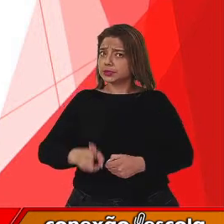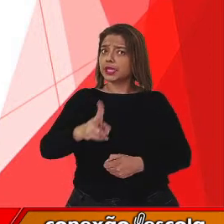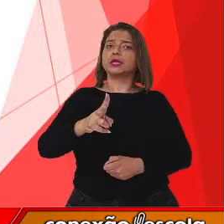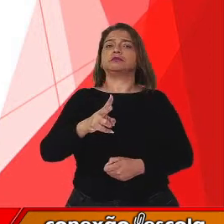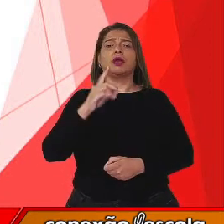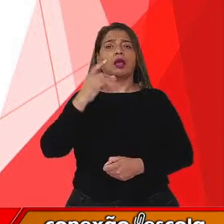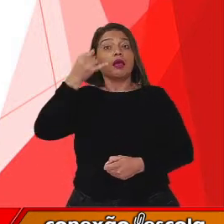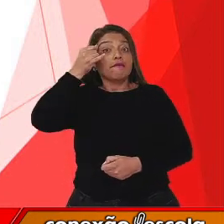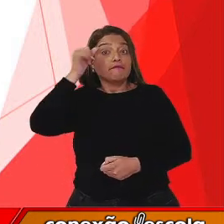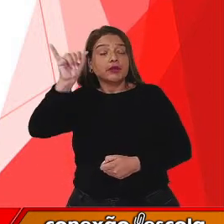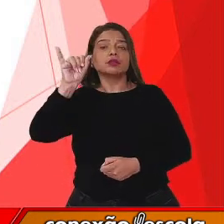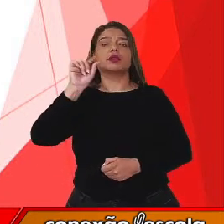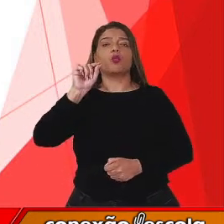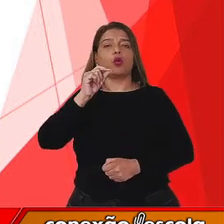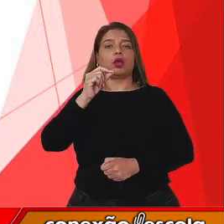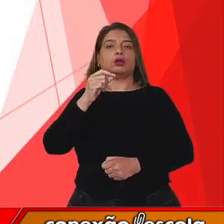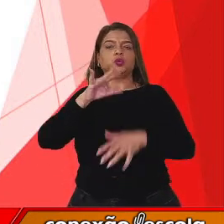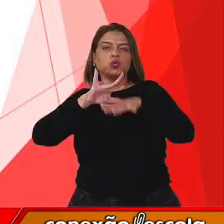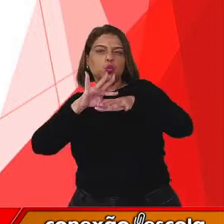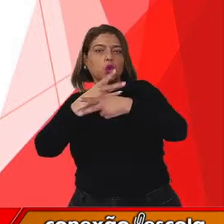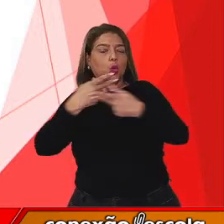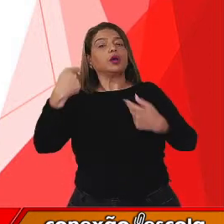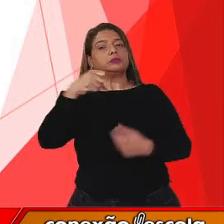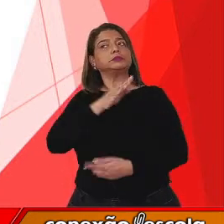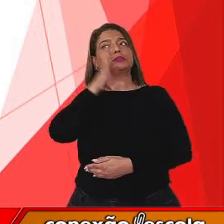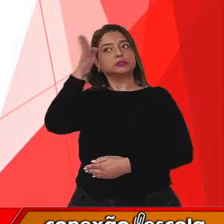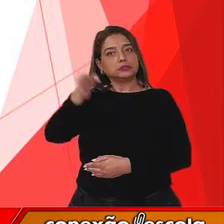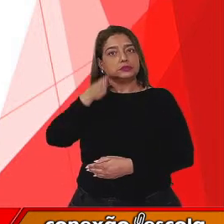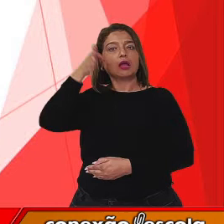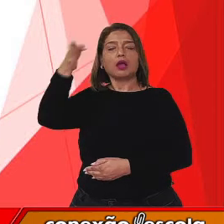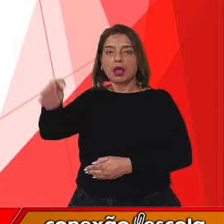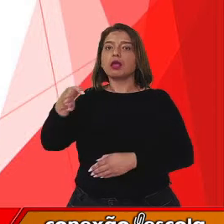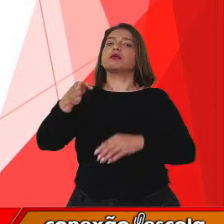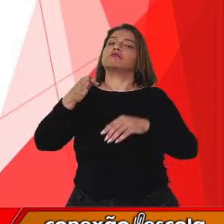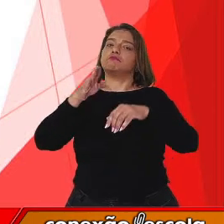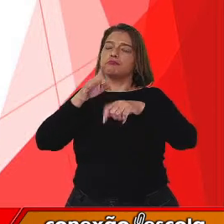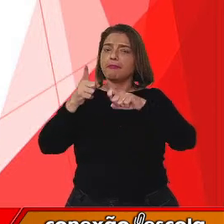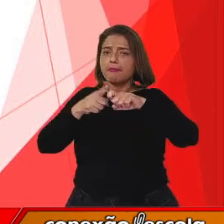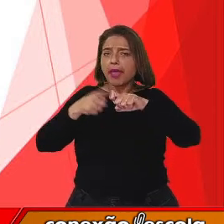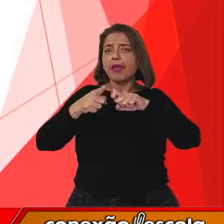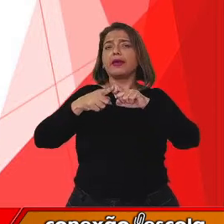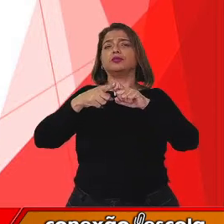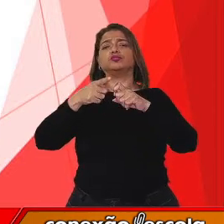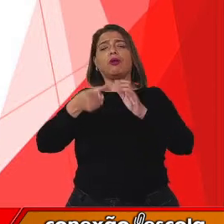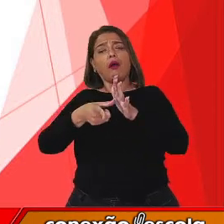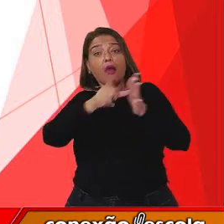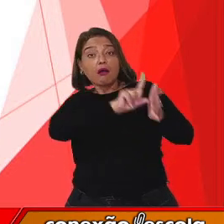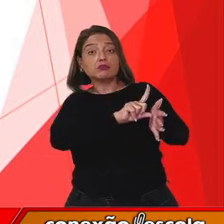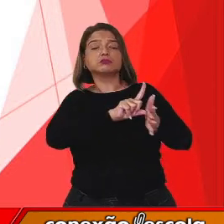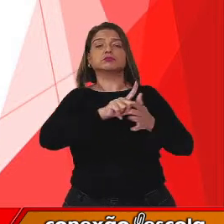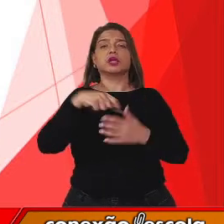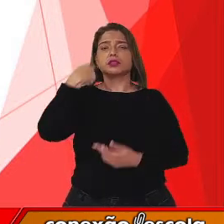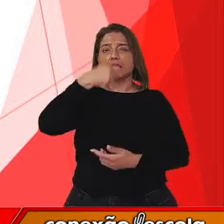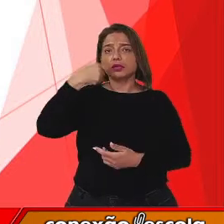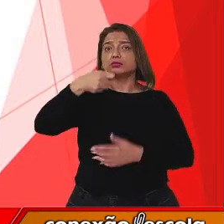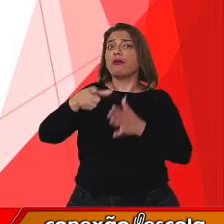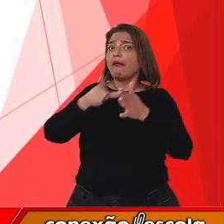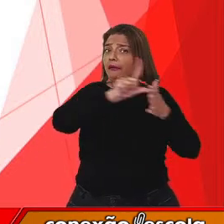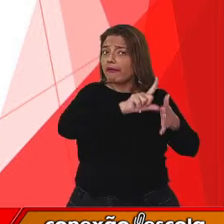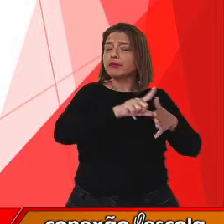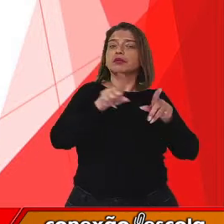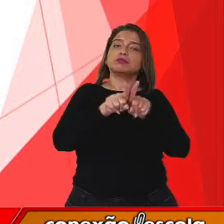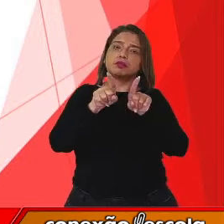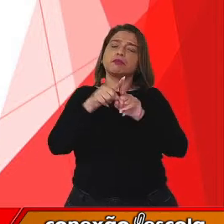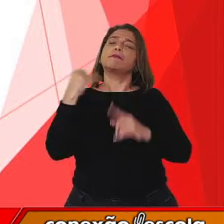deixar para ir ao médico e dentista só quando aparece dor, né? A gente prevenir, ok? Então, visit the doctor